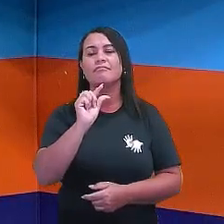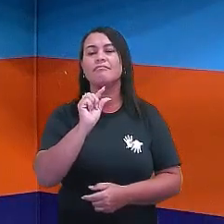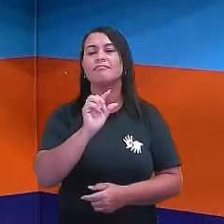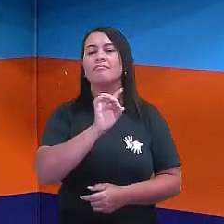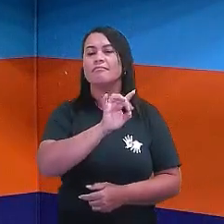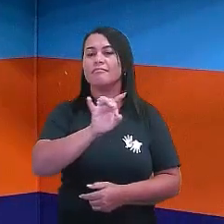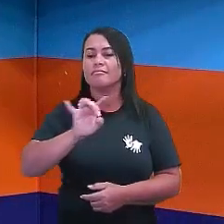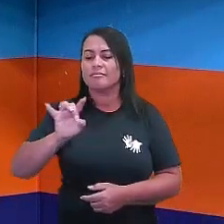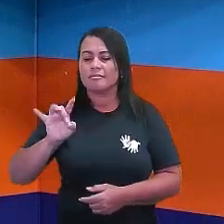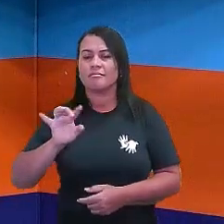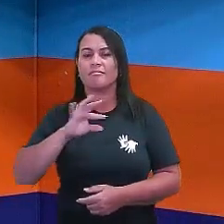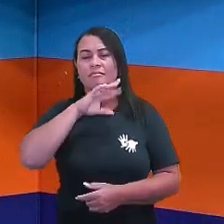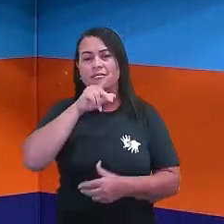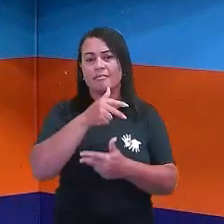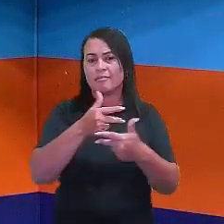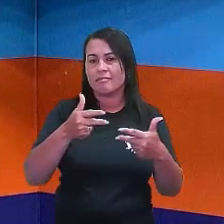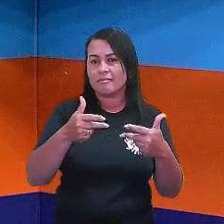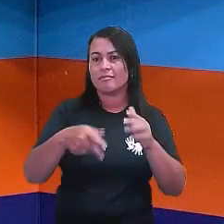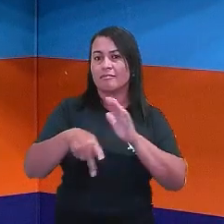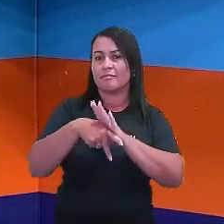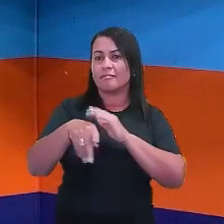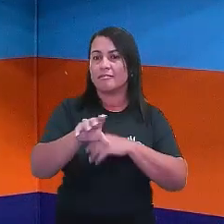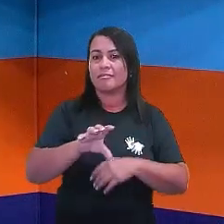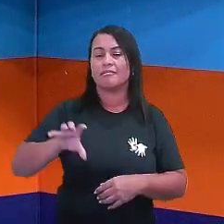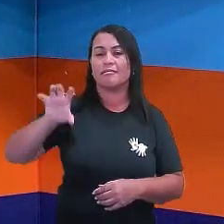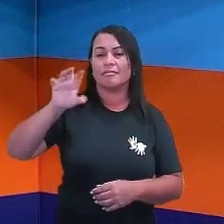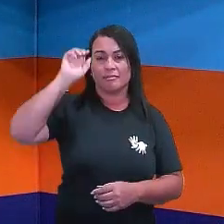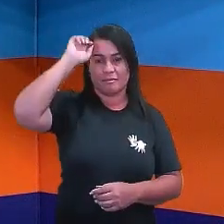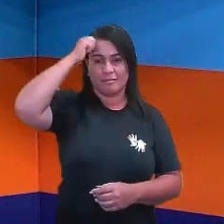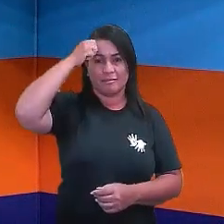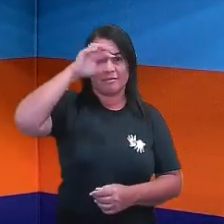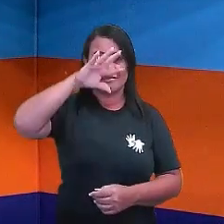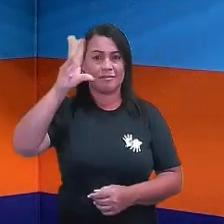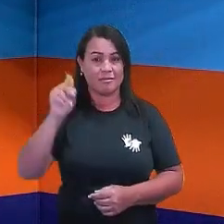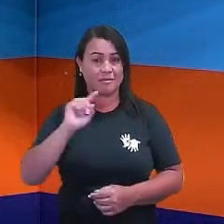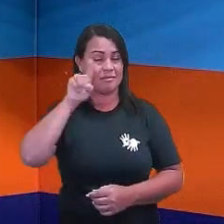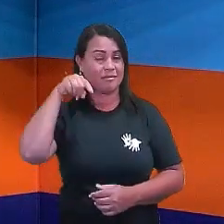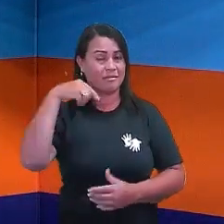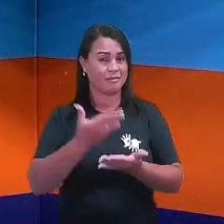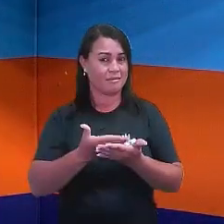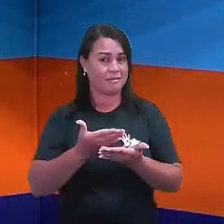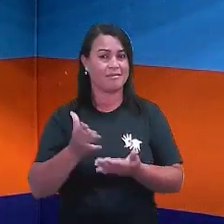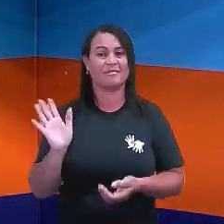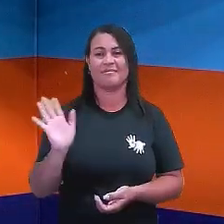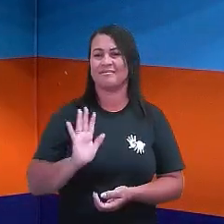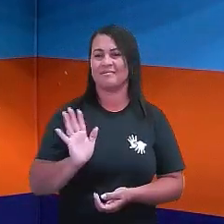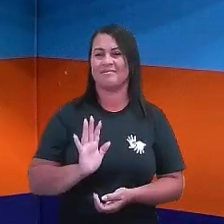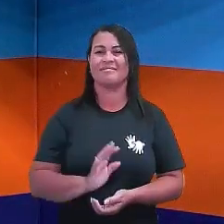desses animais do continente africano. Até o nosso próximo encontro.